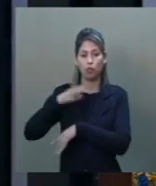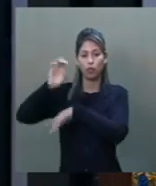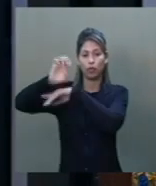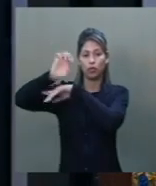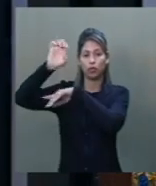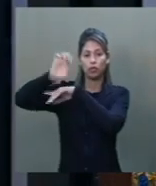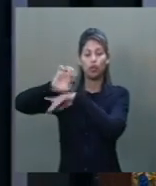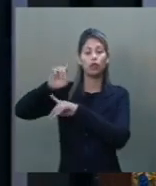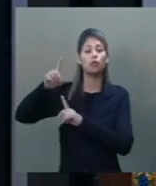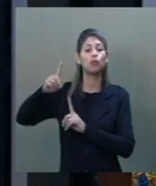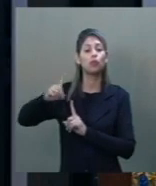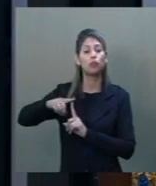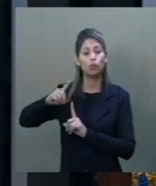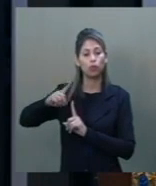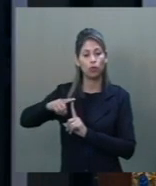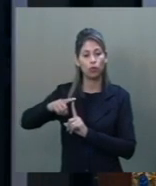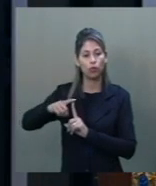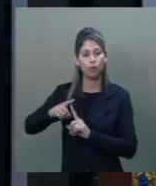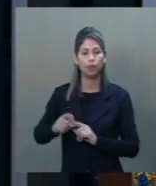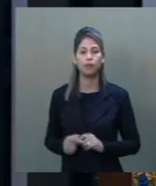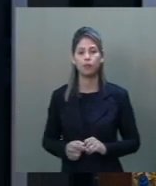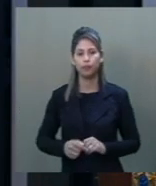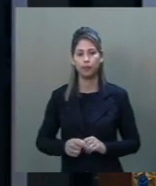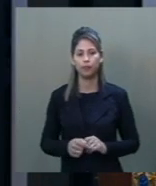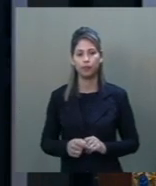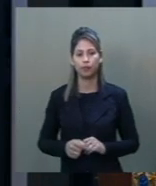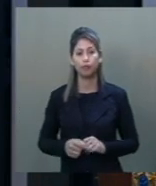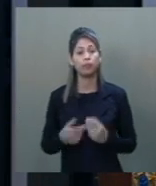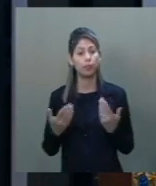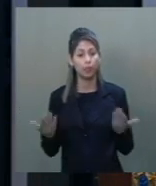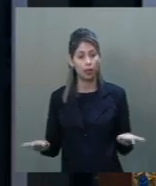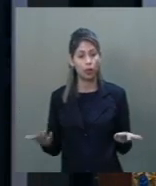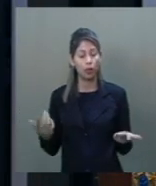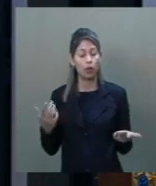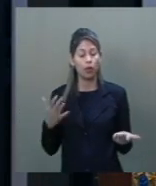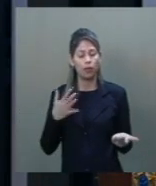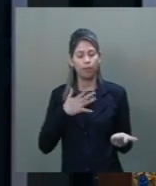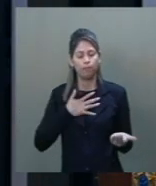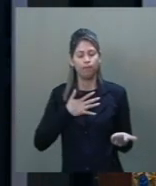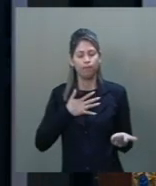sou uma mulher que se sente